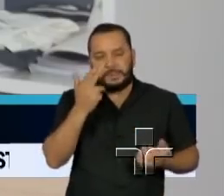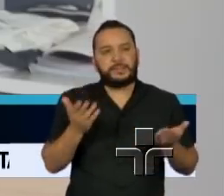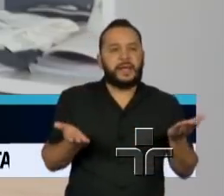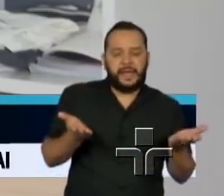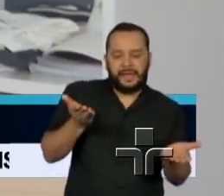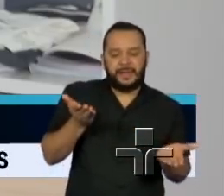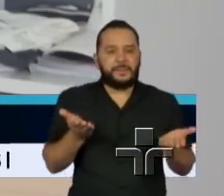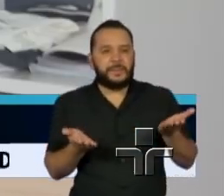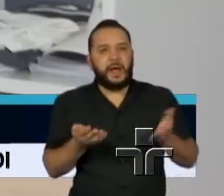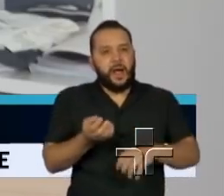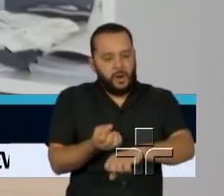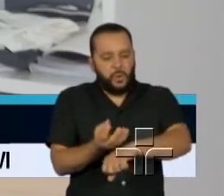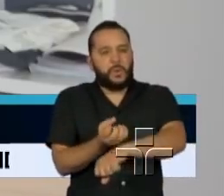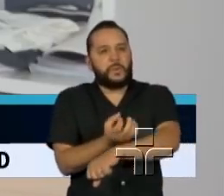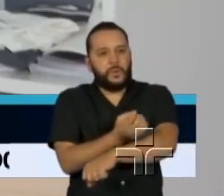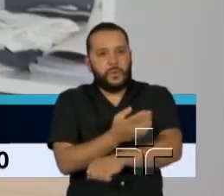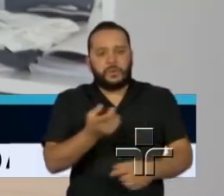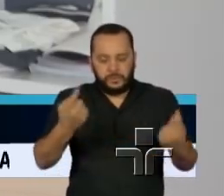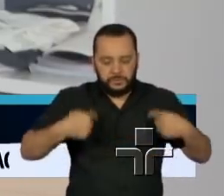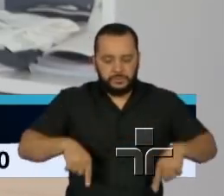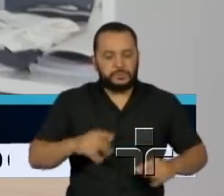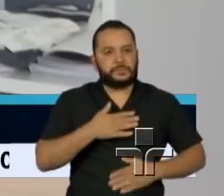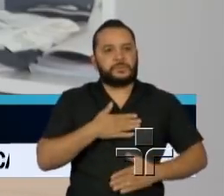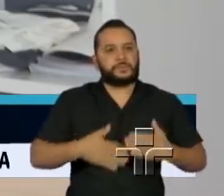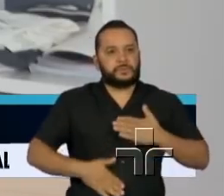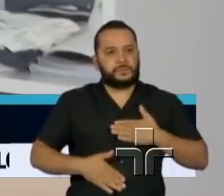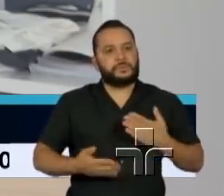base hormonal do metabolismo.